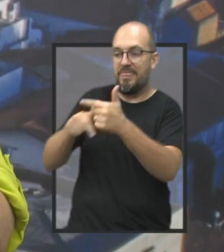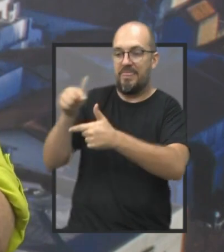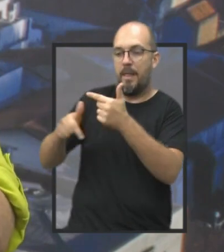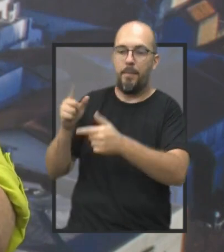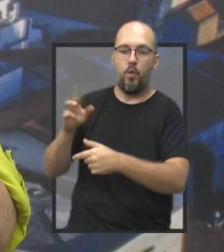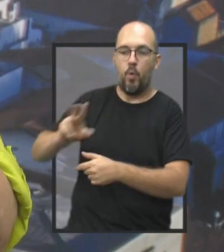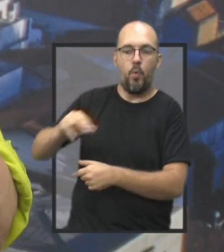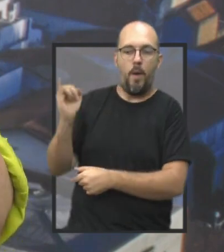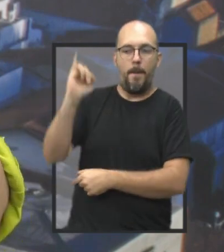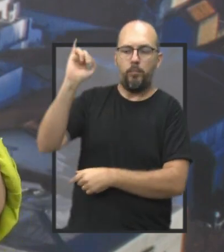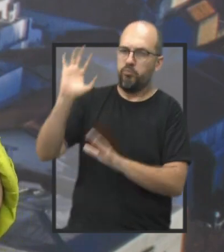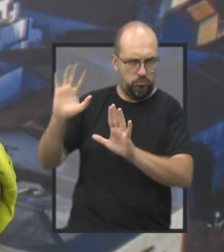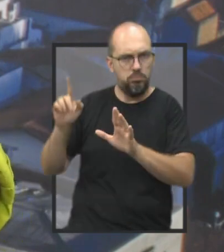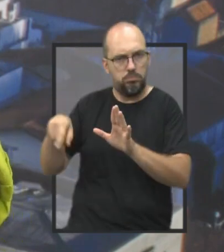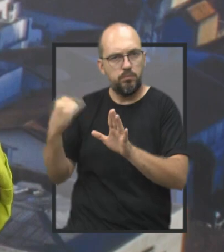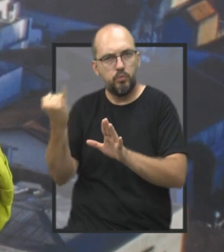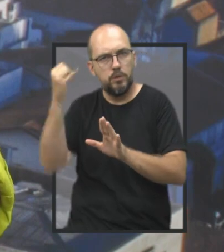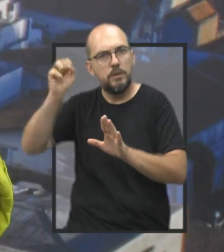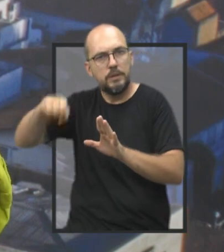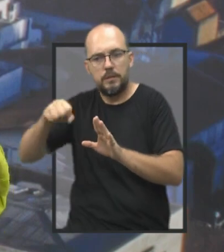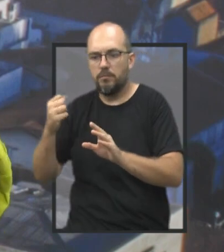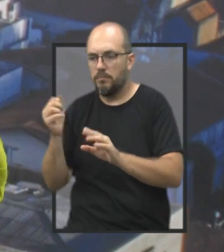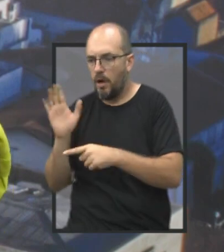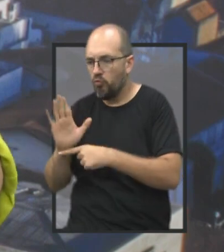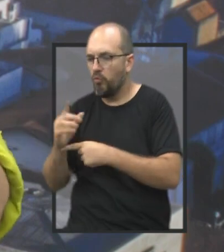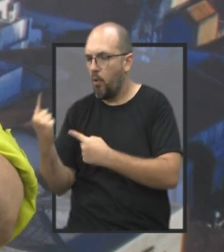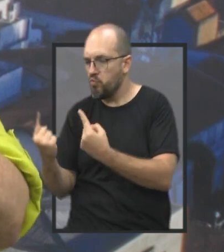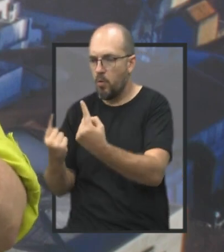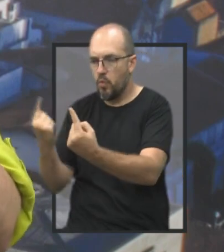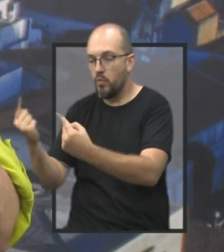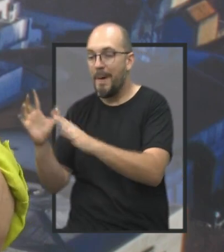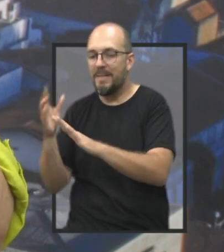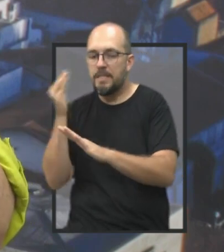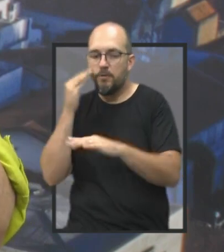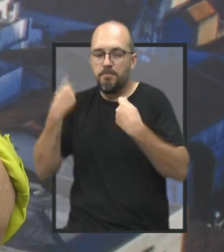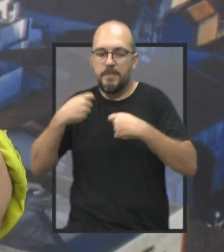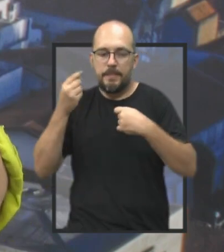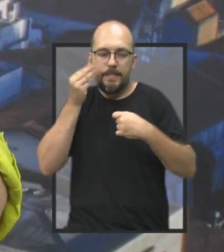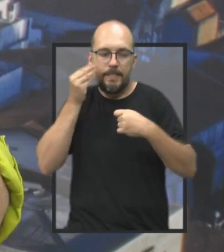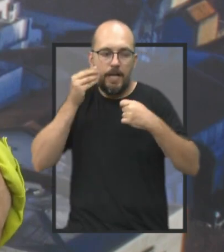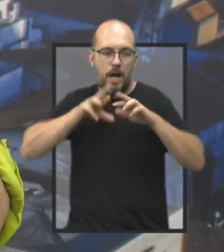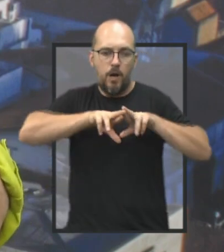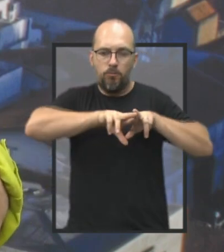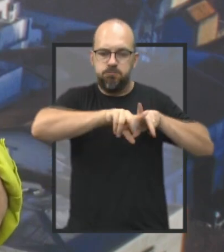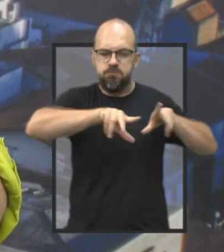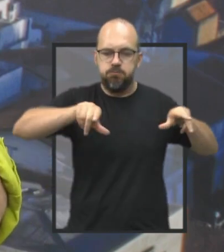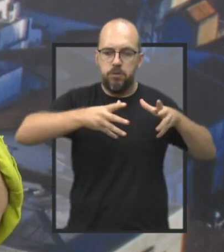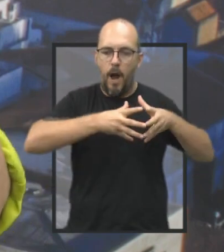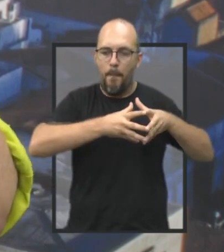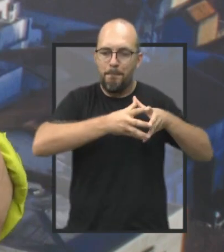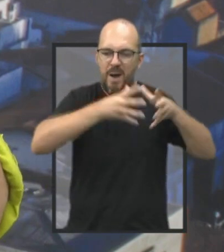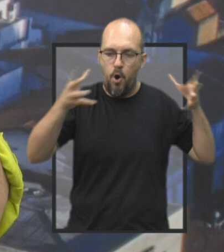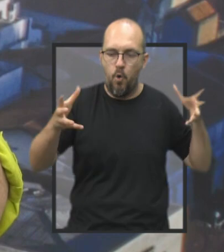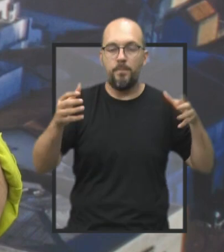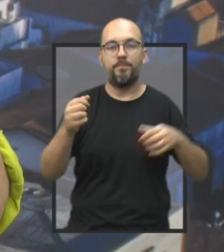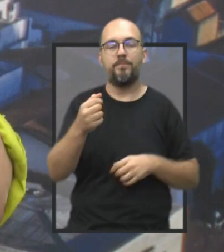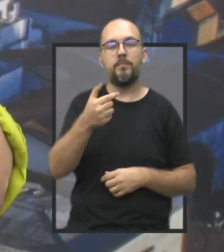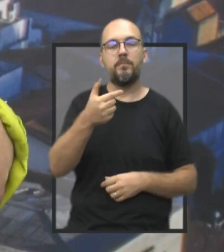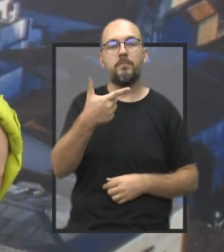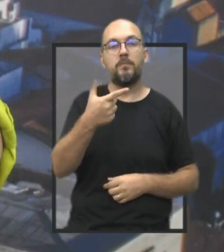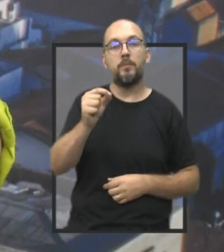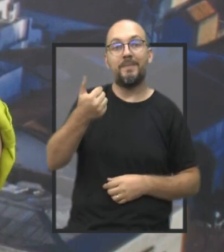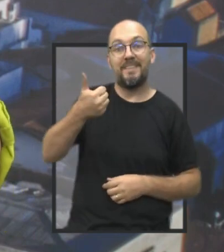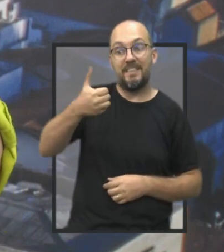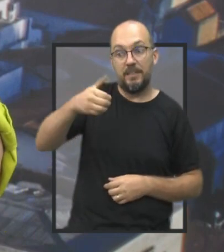extremamente importante, mas era preciso tentar algo a mais. E aí nesse dia, 2019,